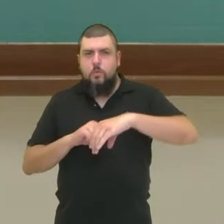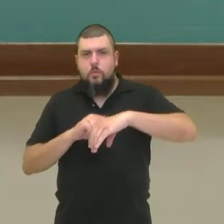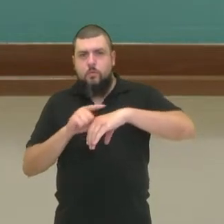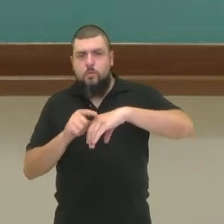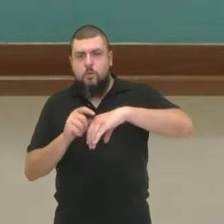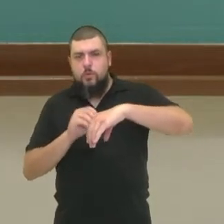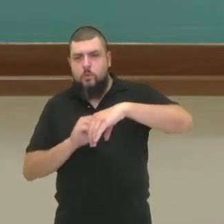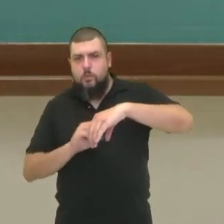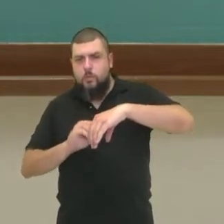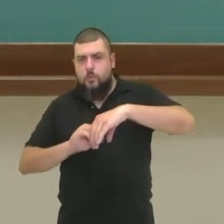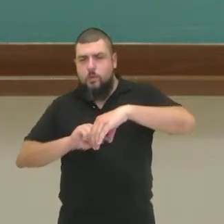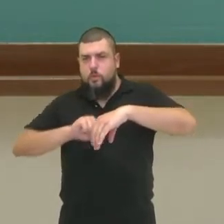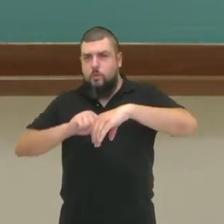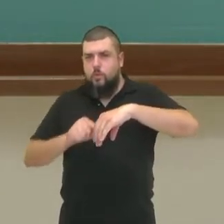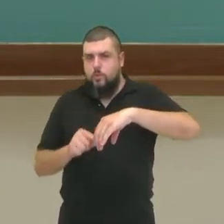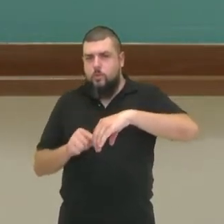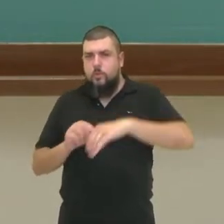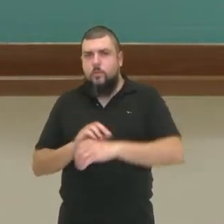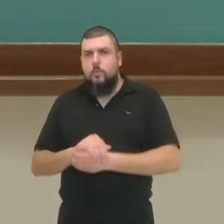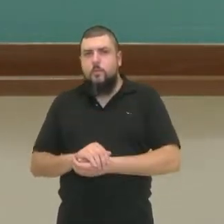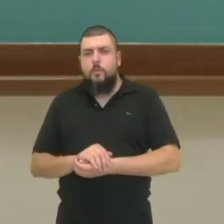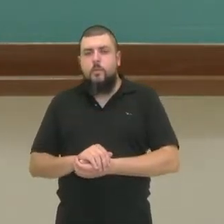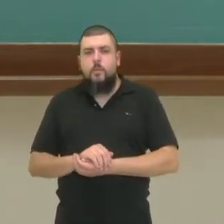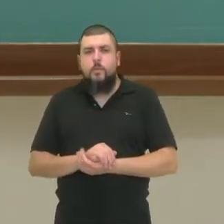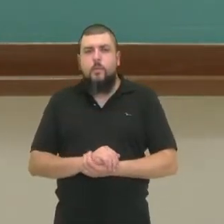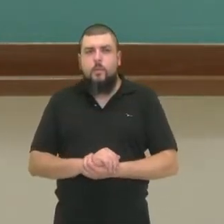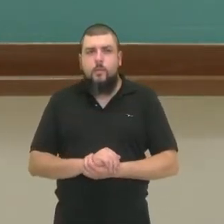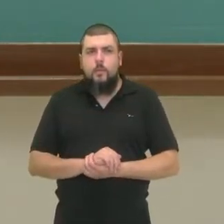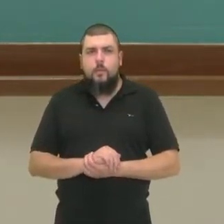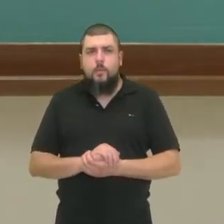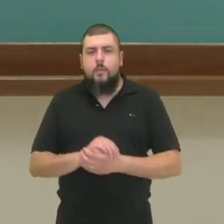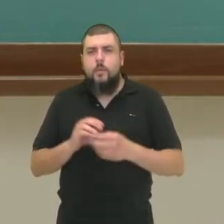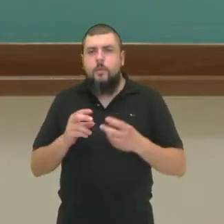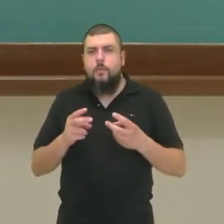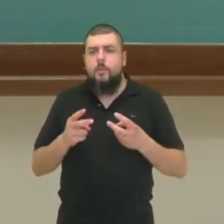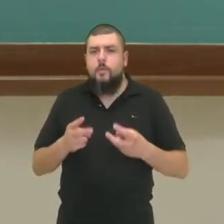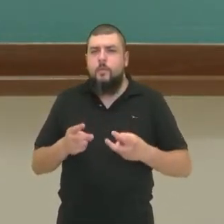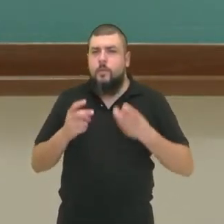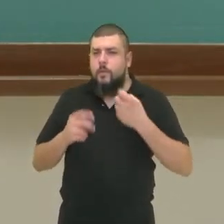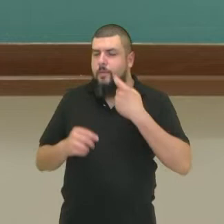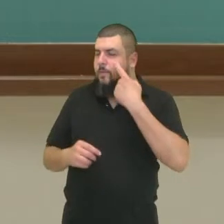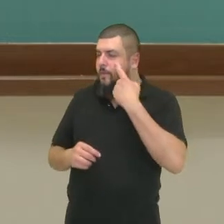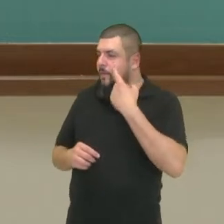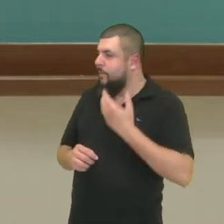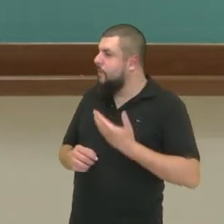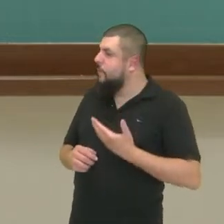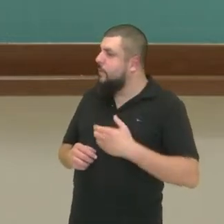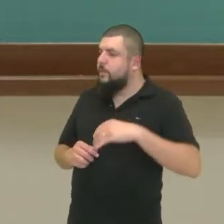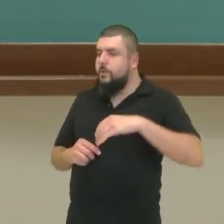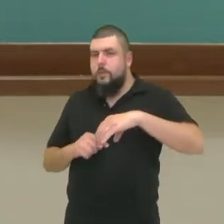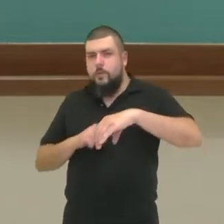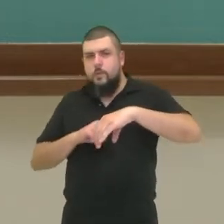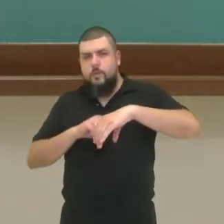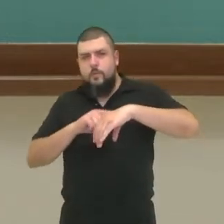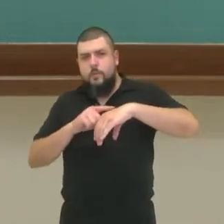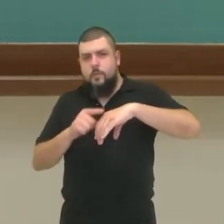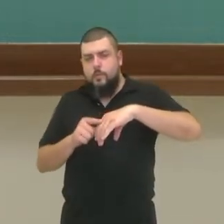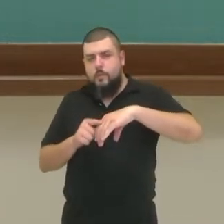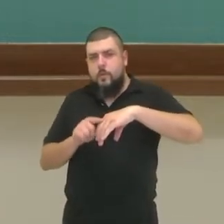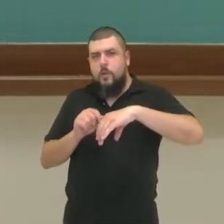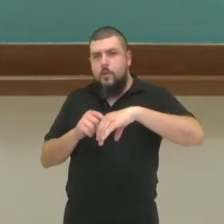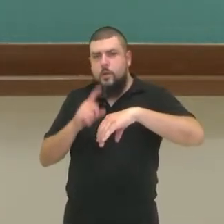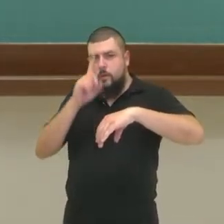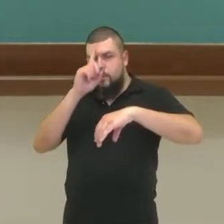mesoderme. A epiderme é originada no, na ectoderme, então é esse em amarelo. A endoderme é esse em